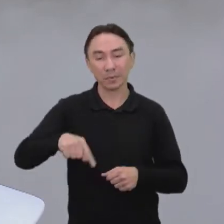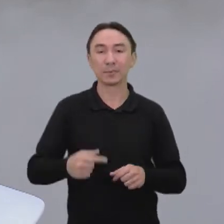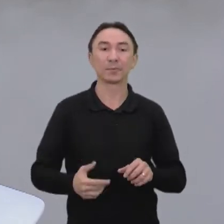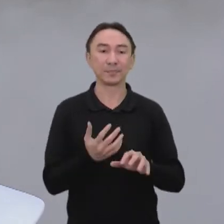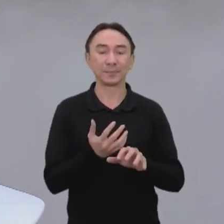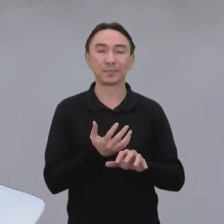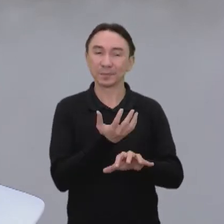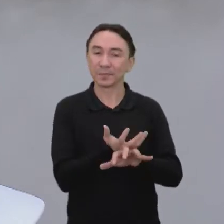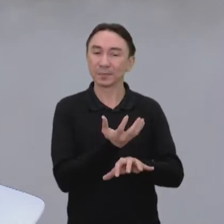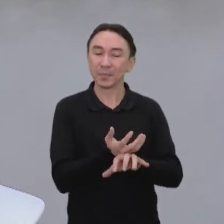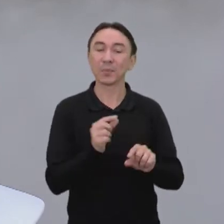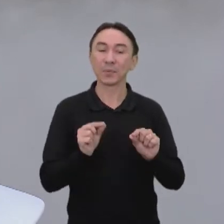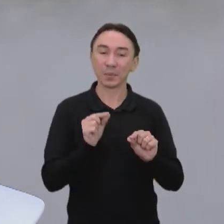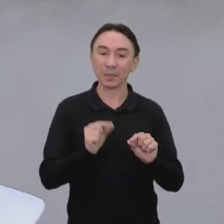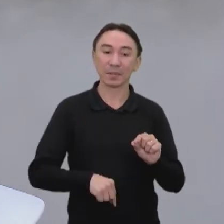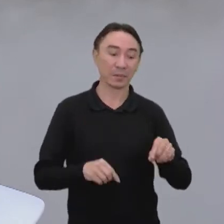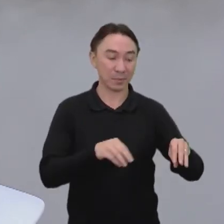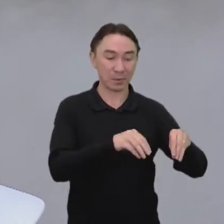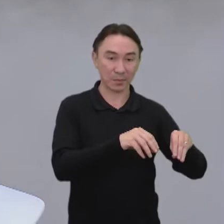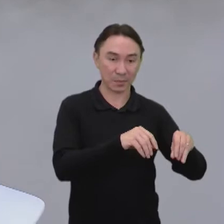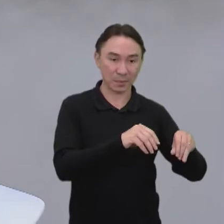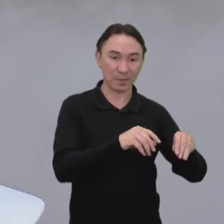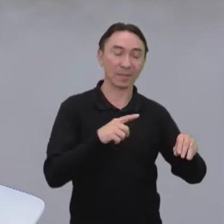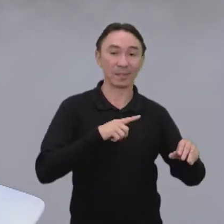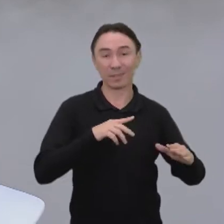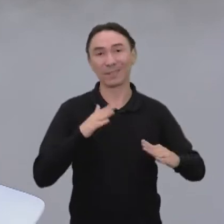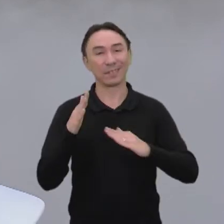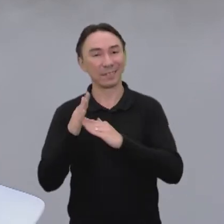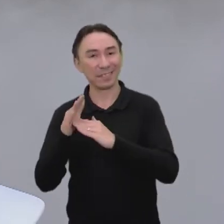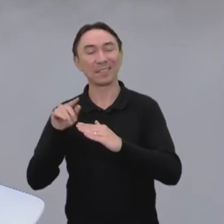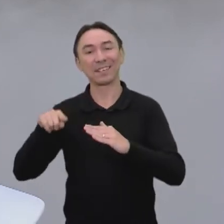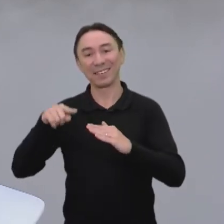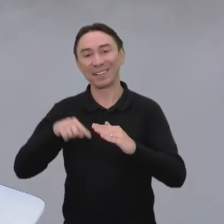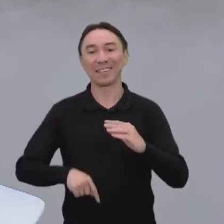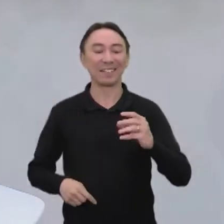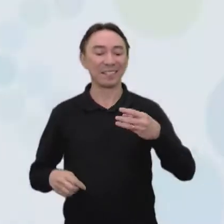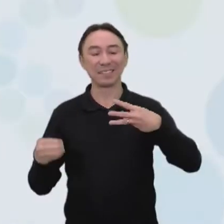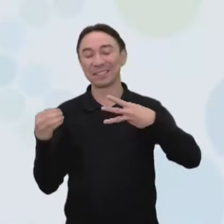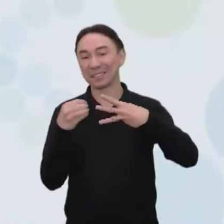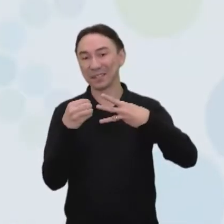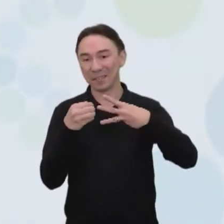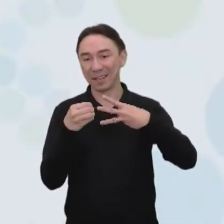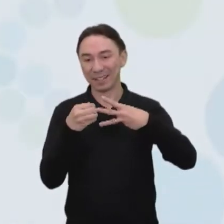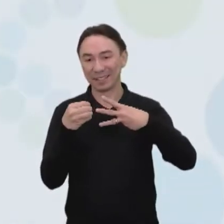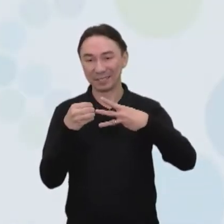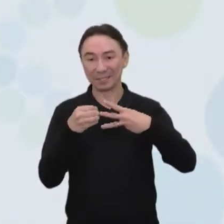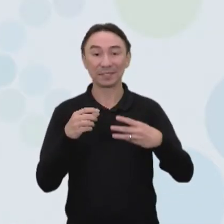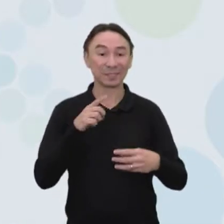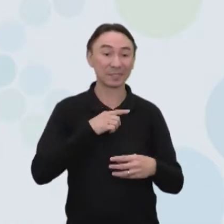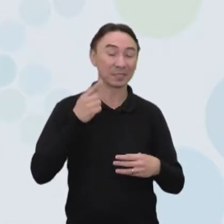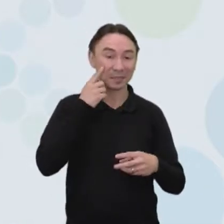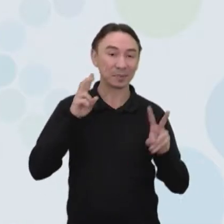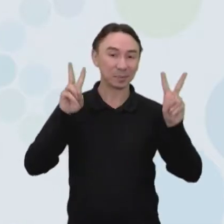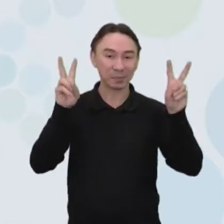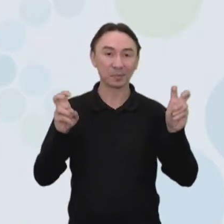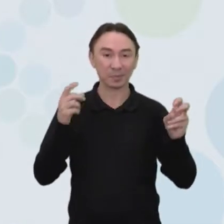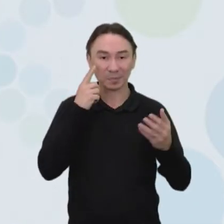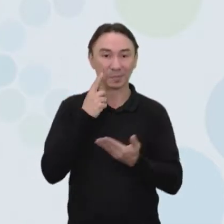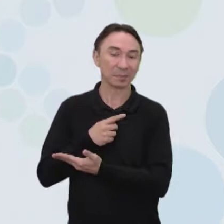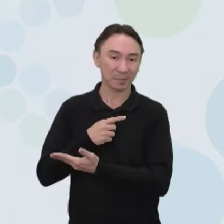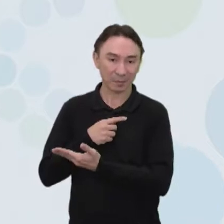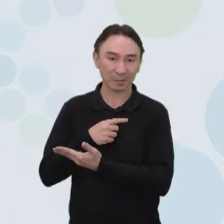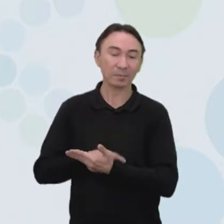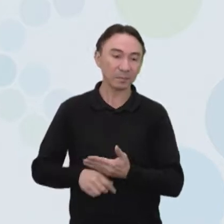à célula. Vai aparecer aí na tela para vocês o título direitinho aí da nossa aula, que está aí, olha, do solo